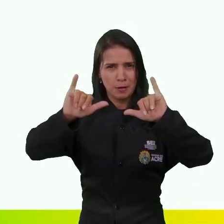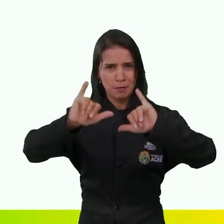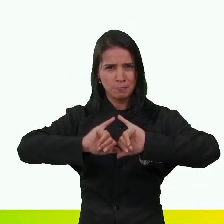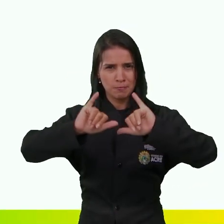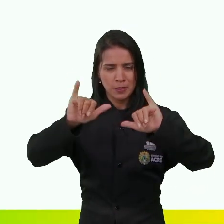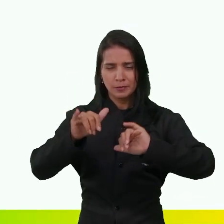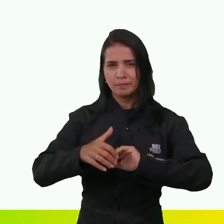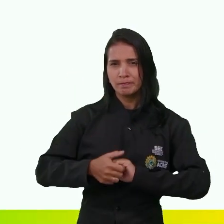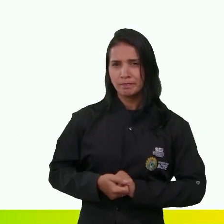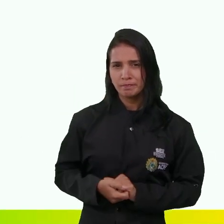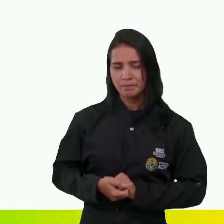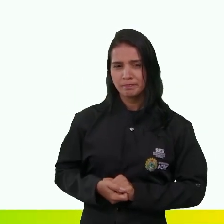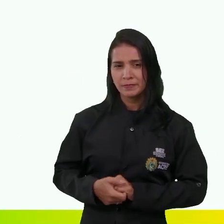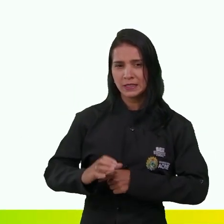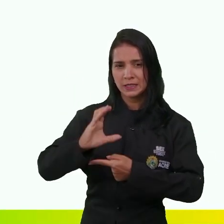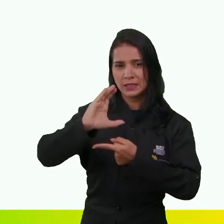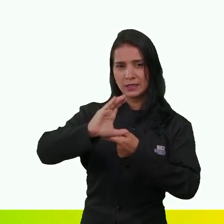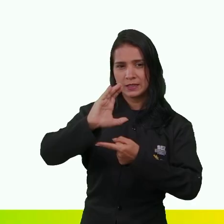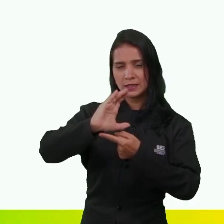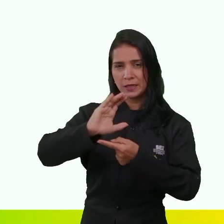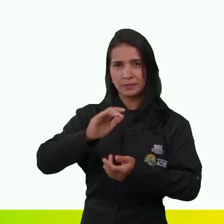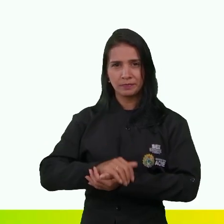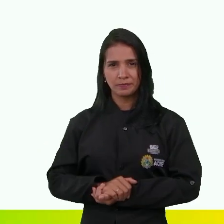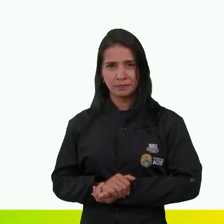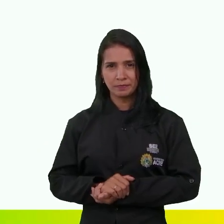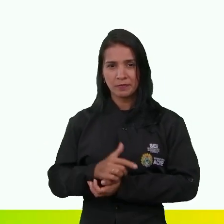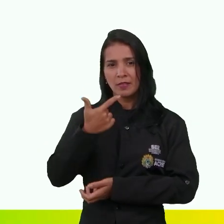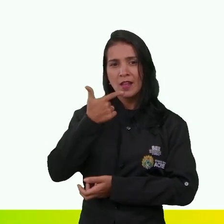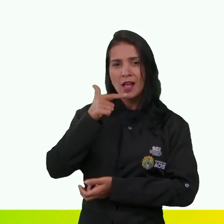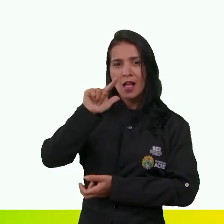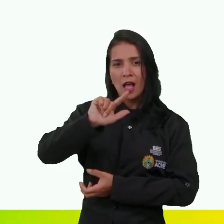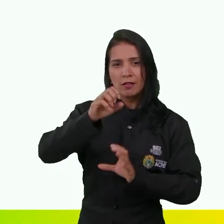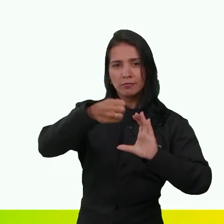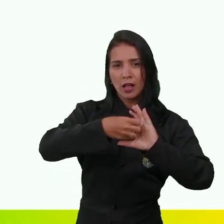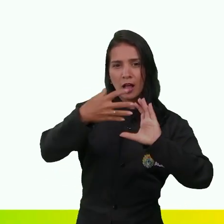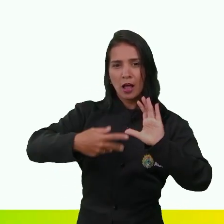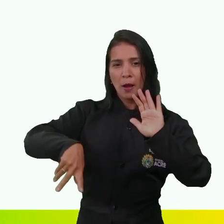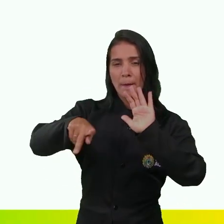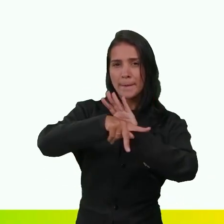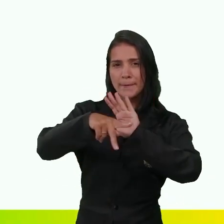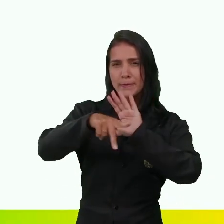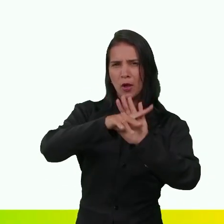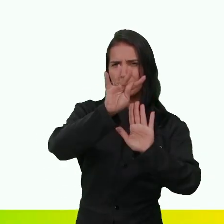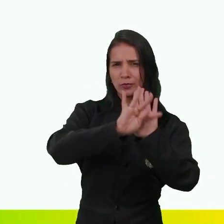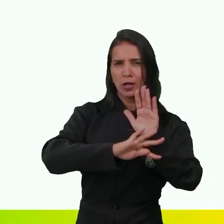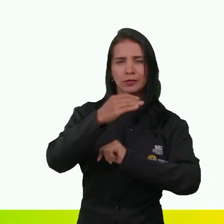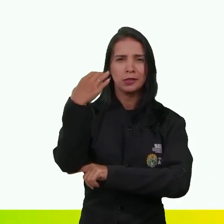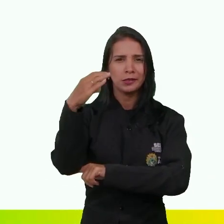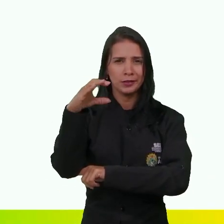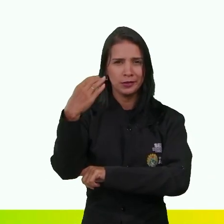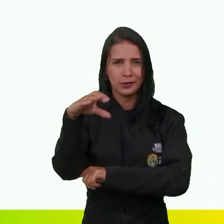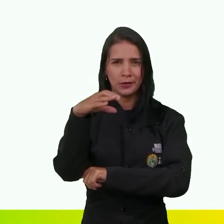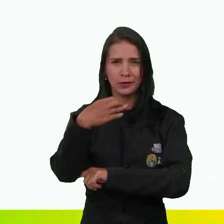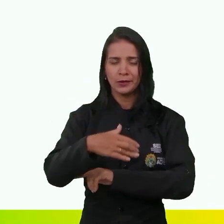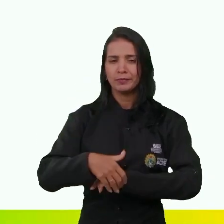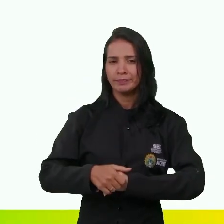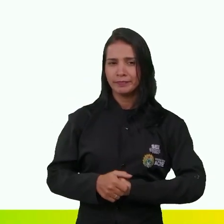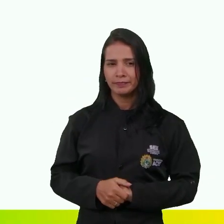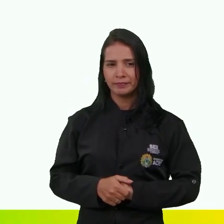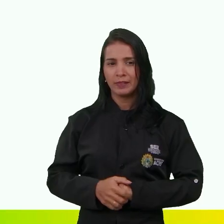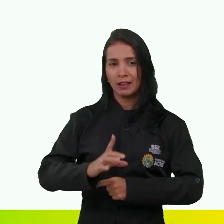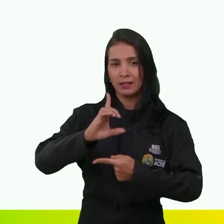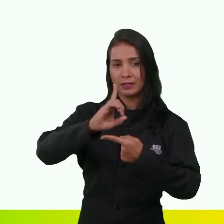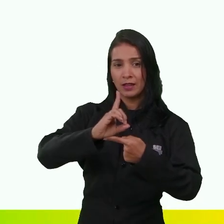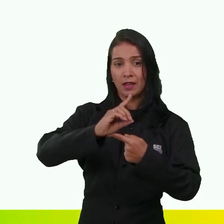notícia. C. A linguagem característica dos textos científicos. D.